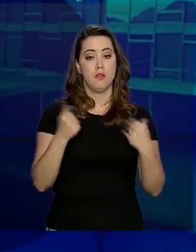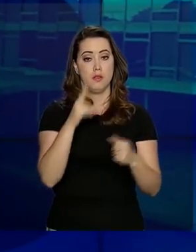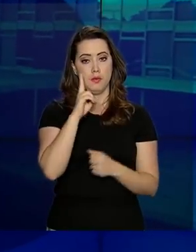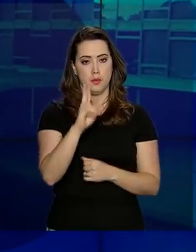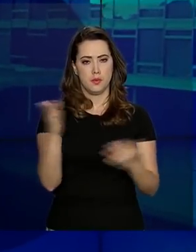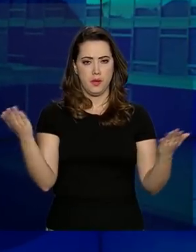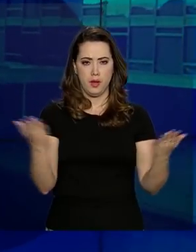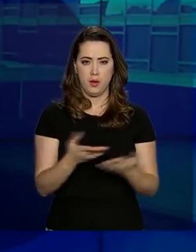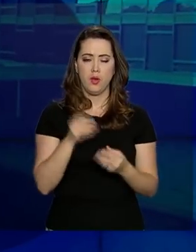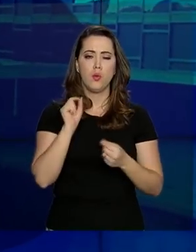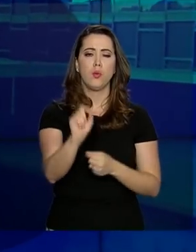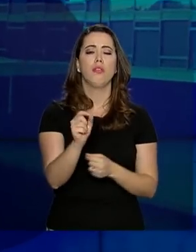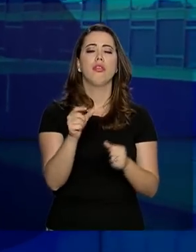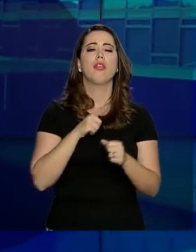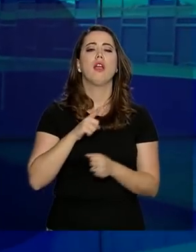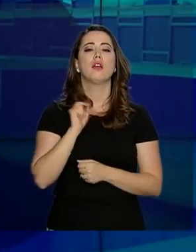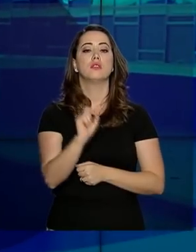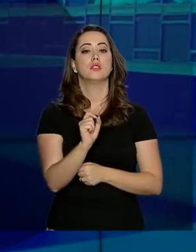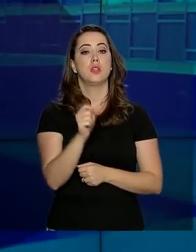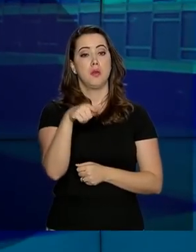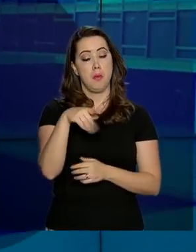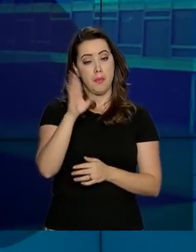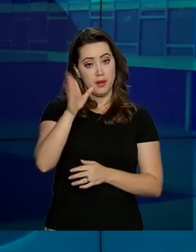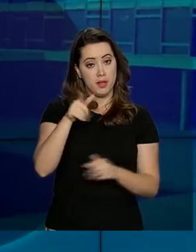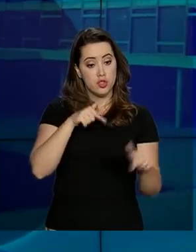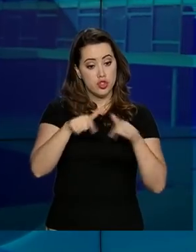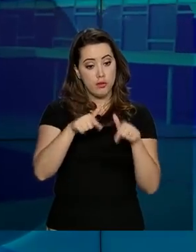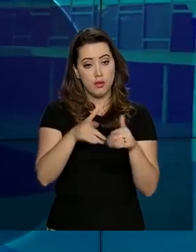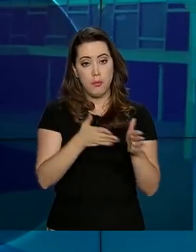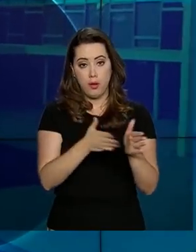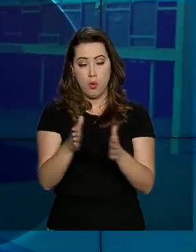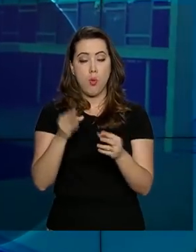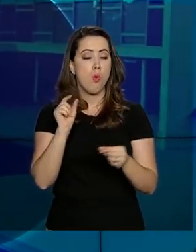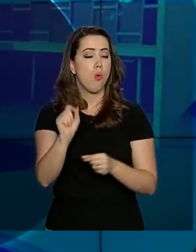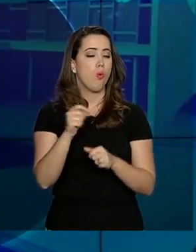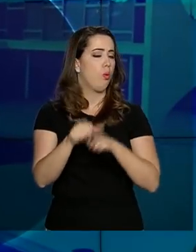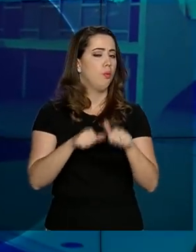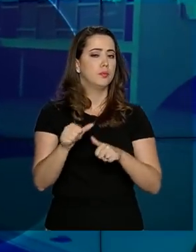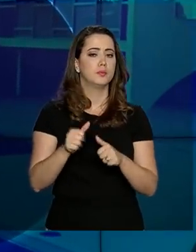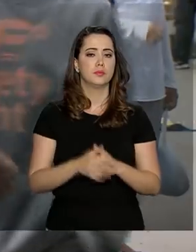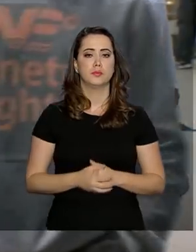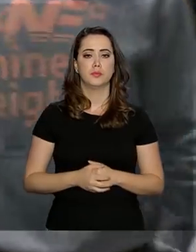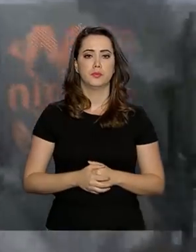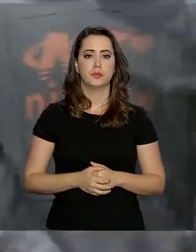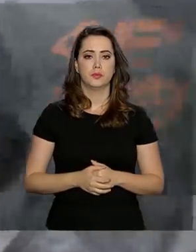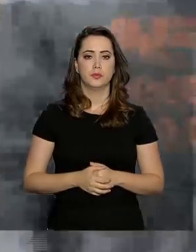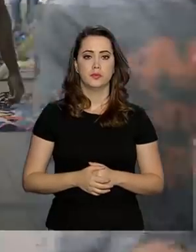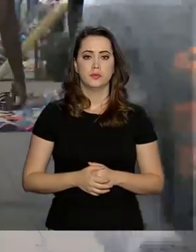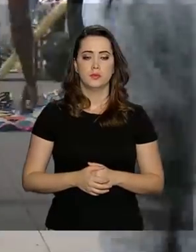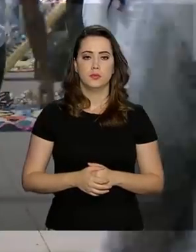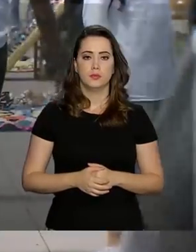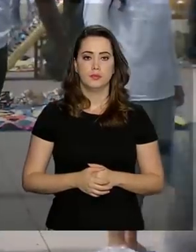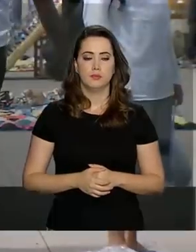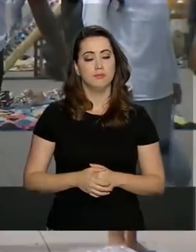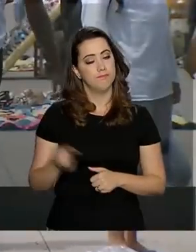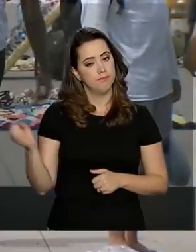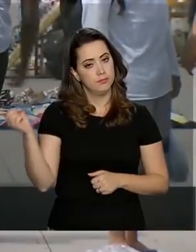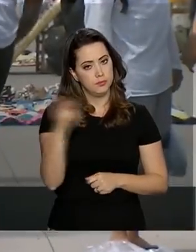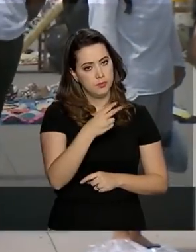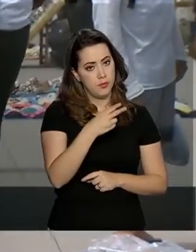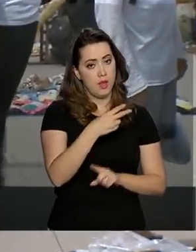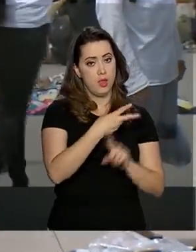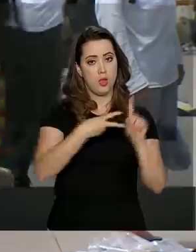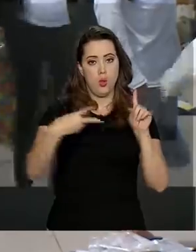Nós vamos ver agora o que ela prevê para quem já está no mercado de trabalho. Com a nova